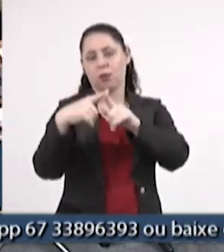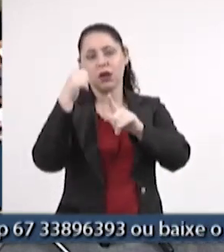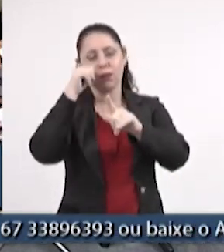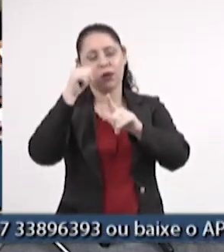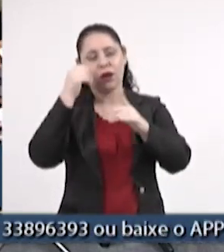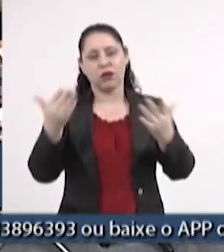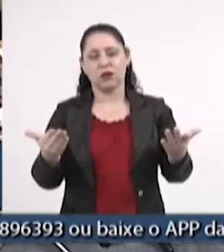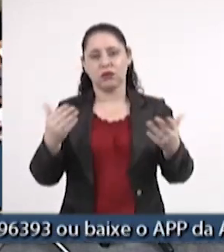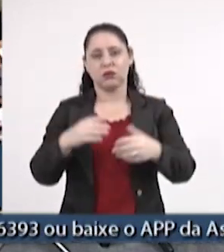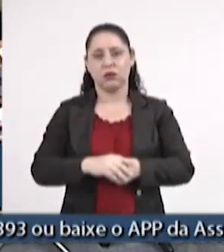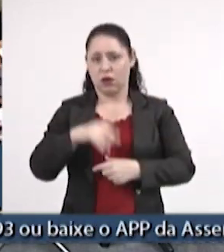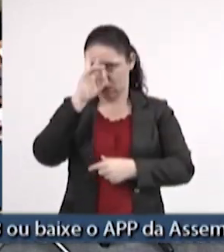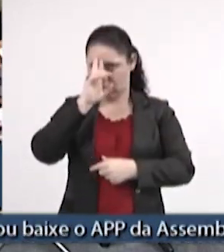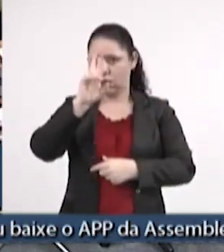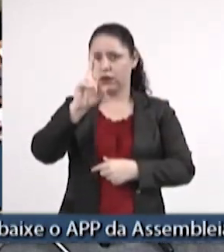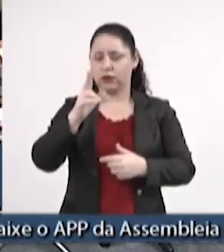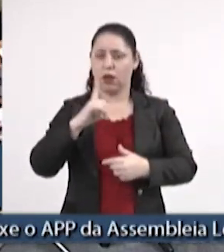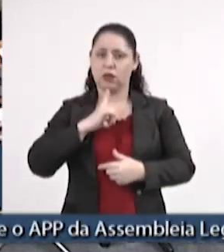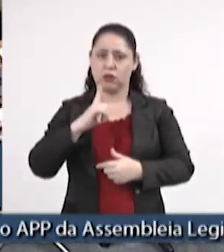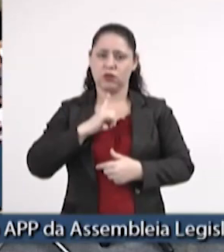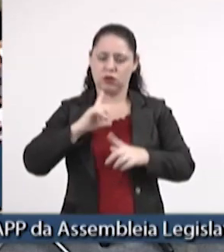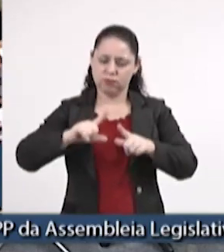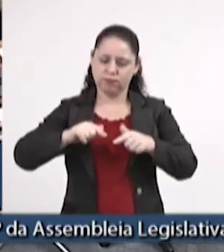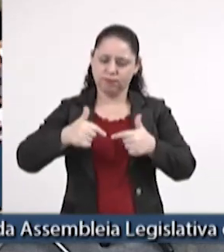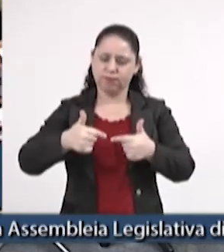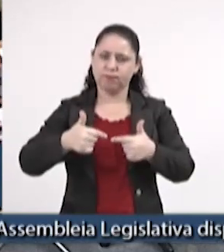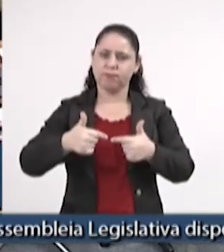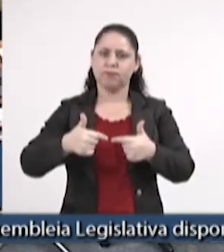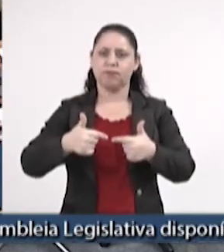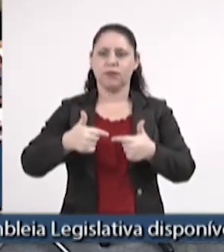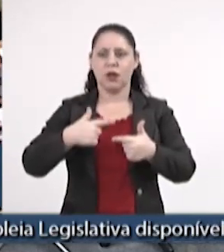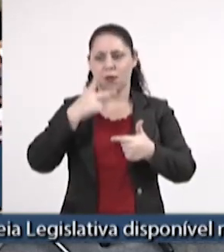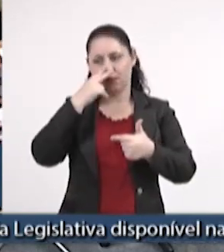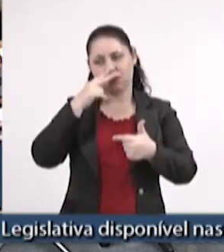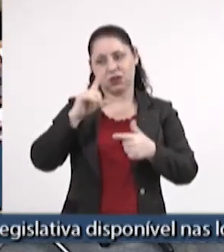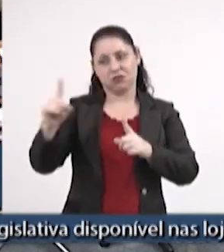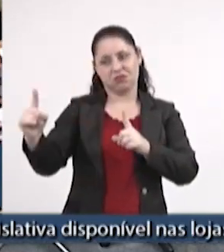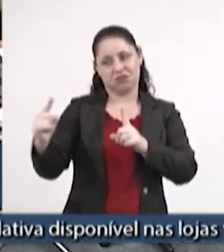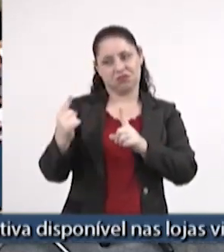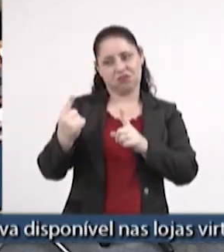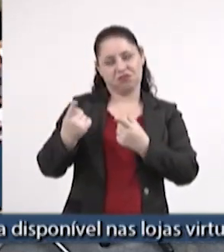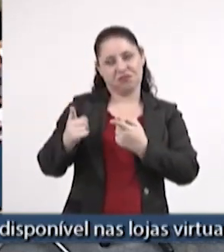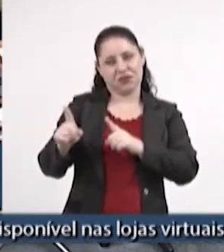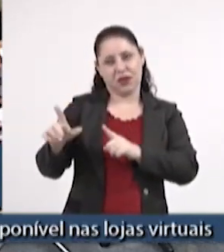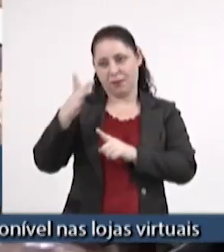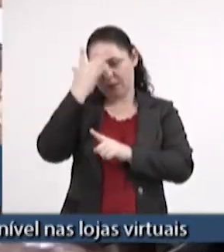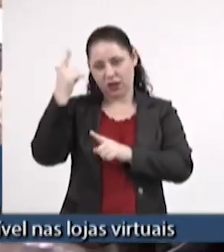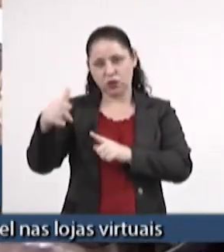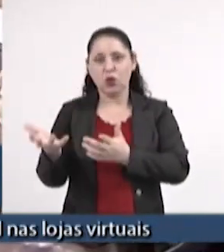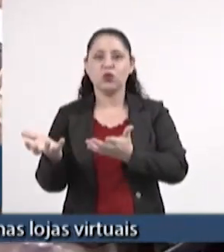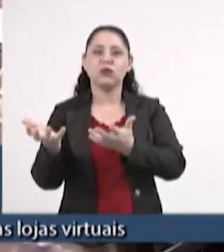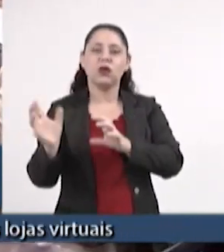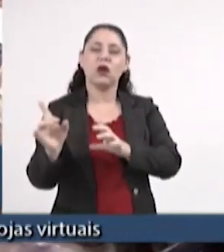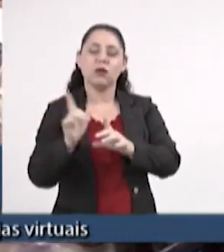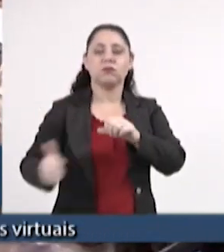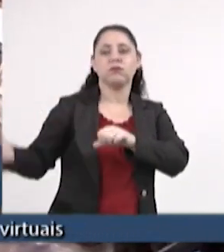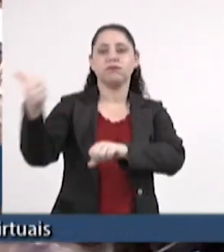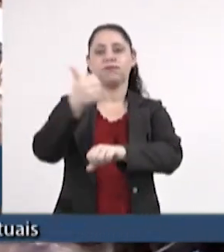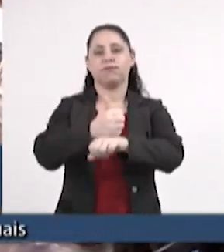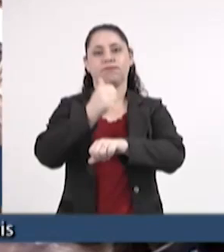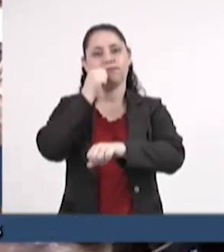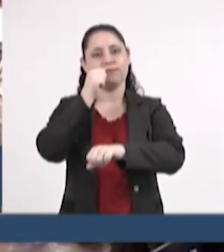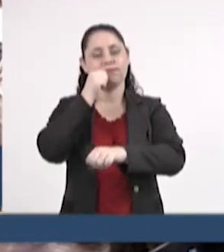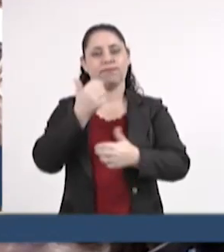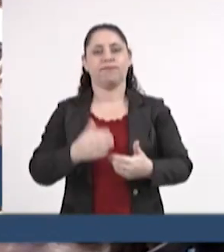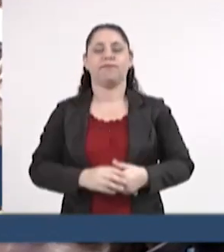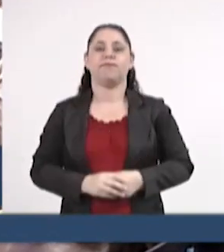uma mulher, uma liderança, uma mulher guerreira, e incomodou com certeza aqueles que não querem o protagonismo das